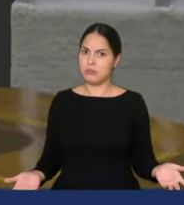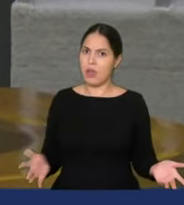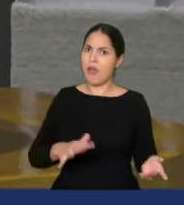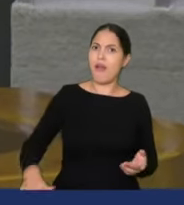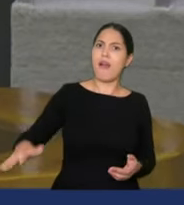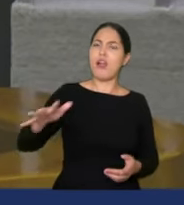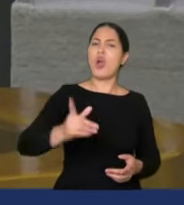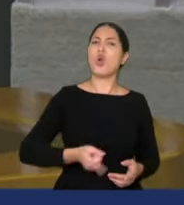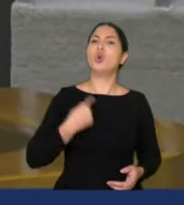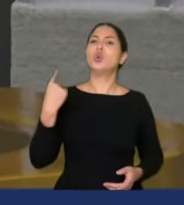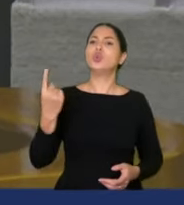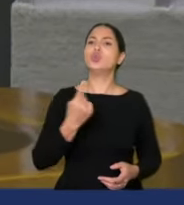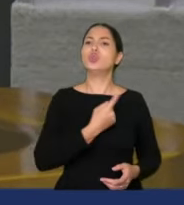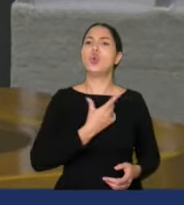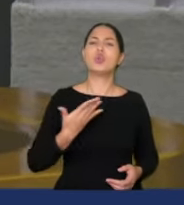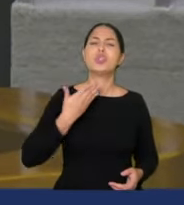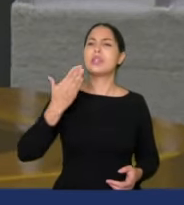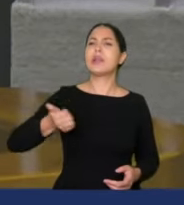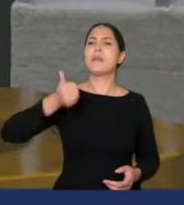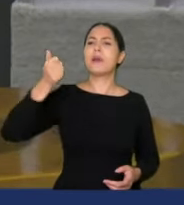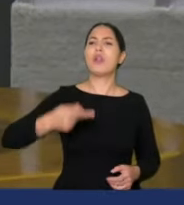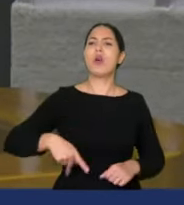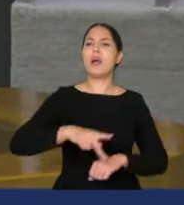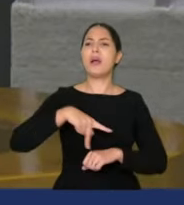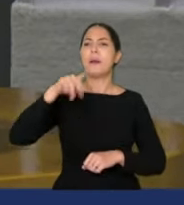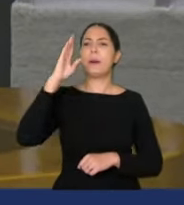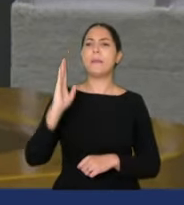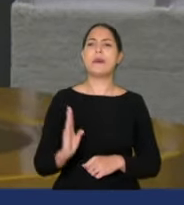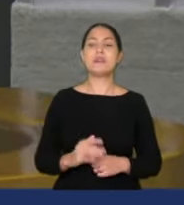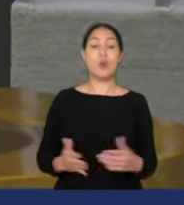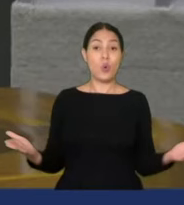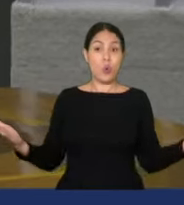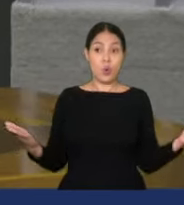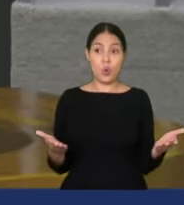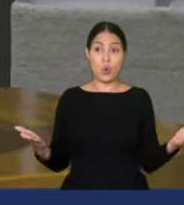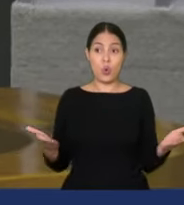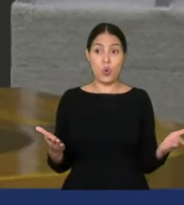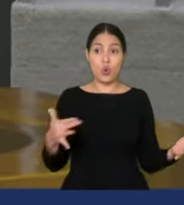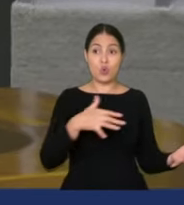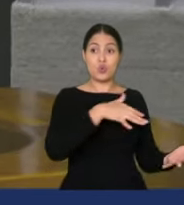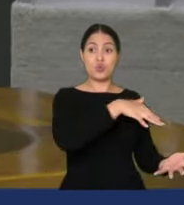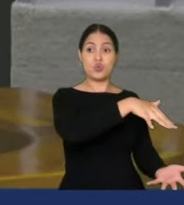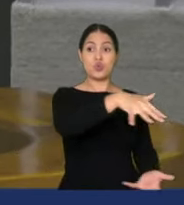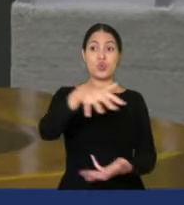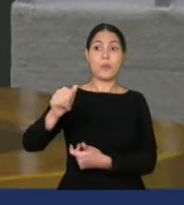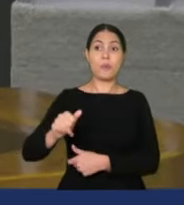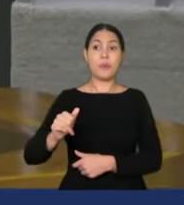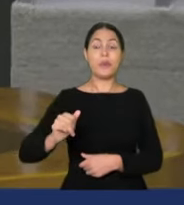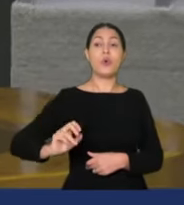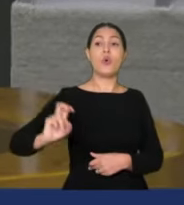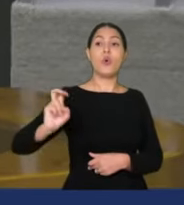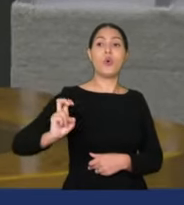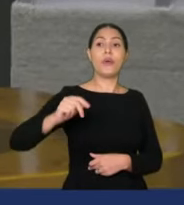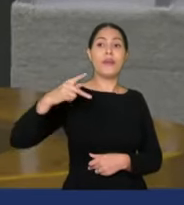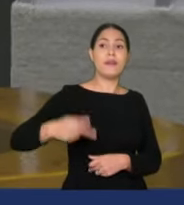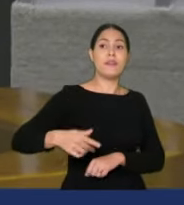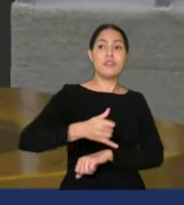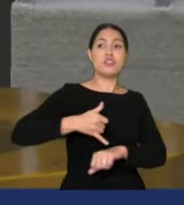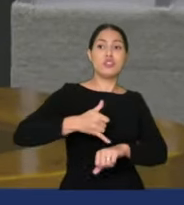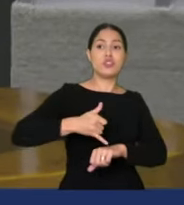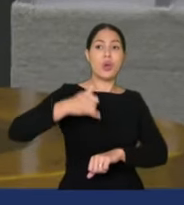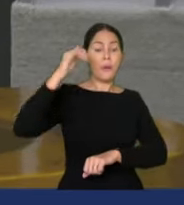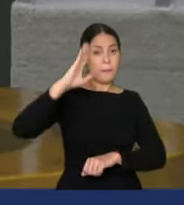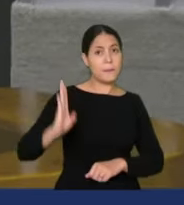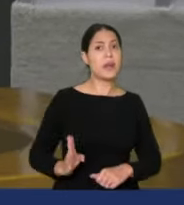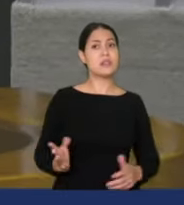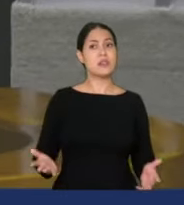melhor. Nós somos hoje um dos 5 maiores produtores de óleo no mundo e a gente